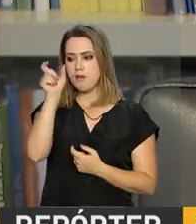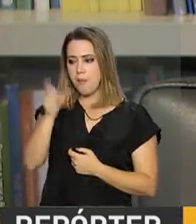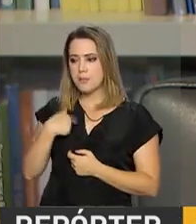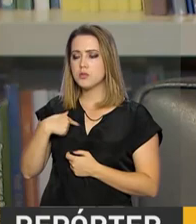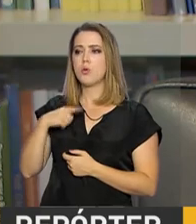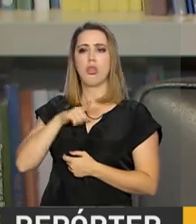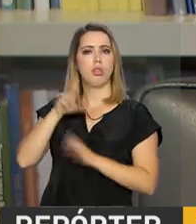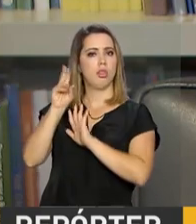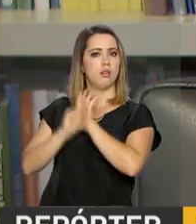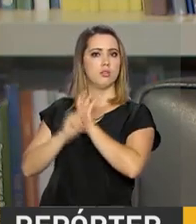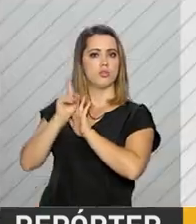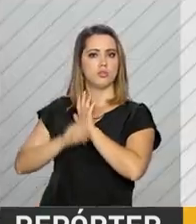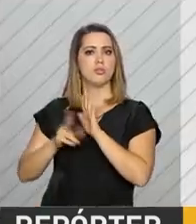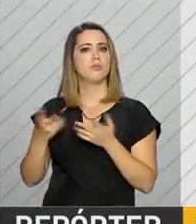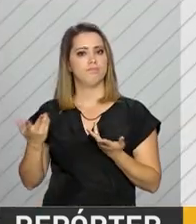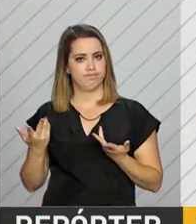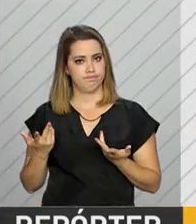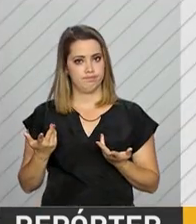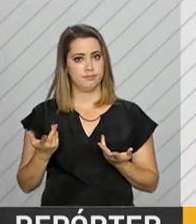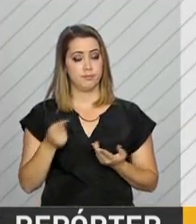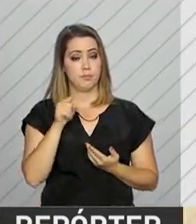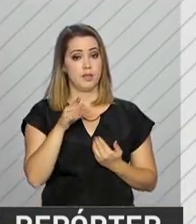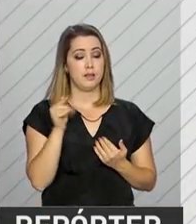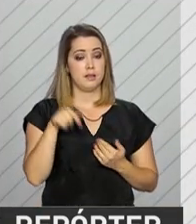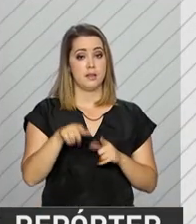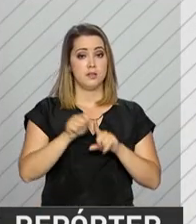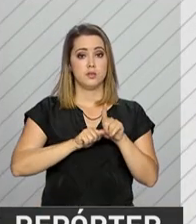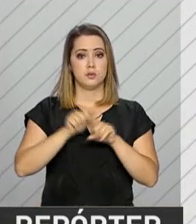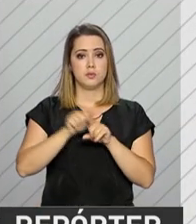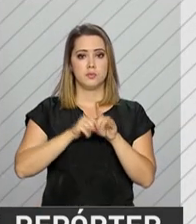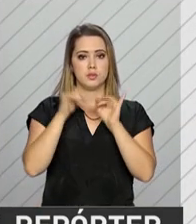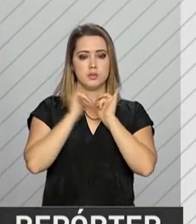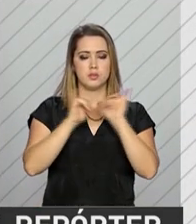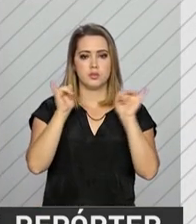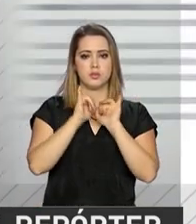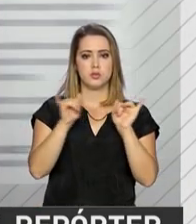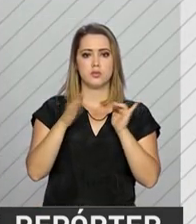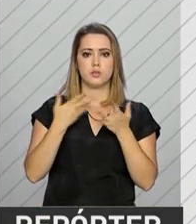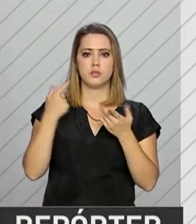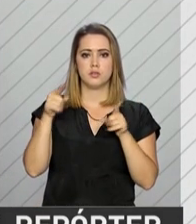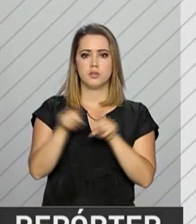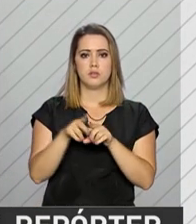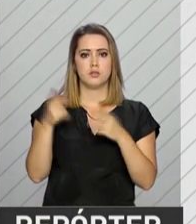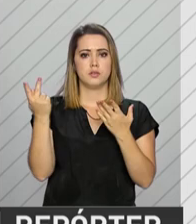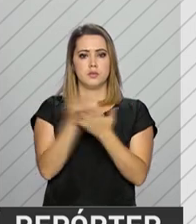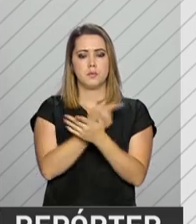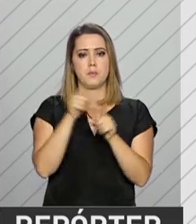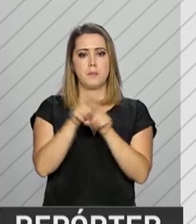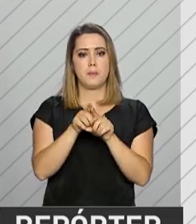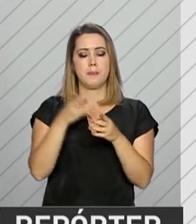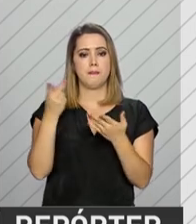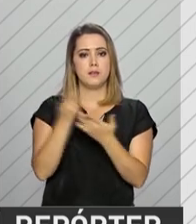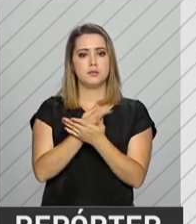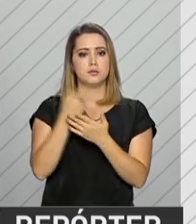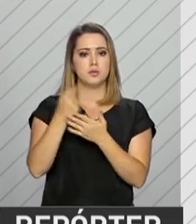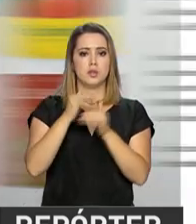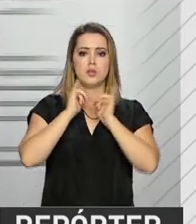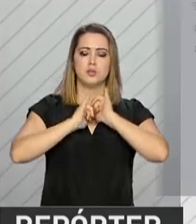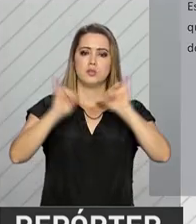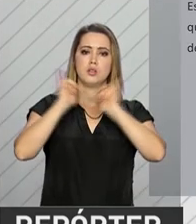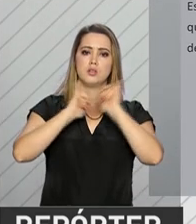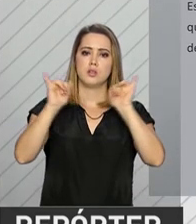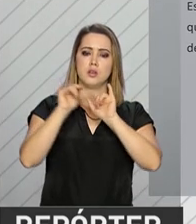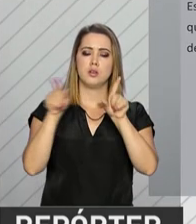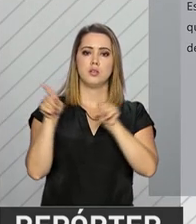ele seja realizado até o início deste mês a divulgação das campanhas de recall eram feitas em anúncios